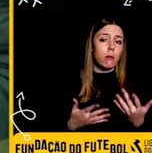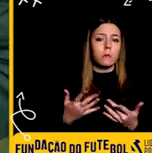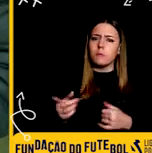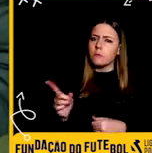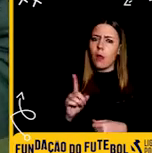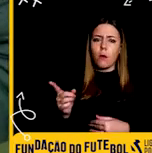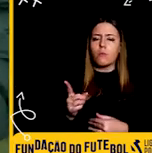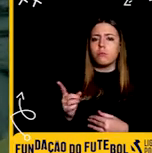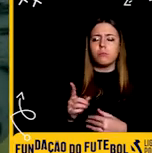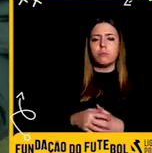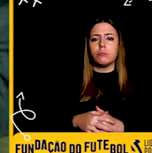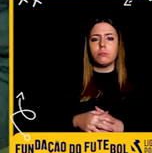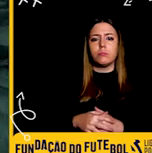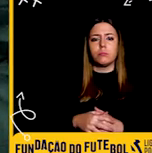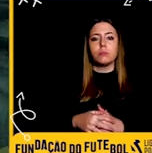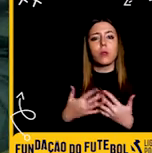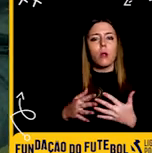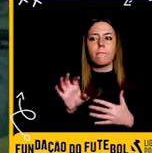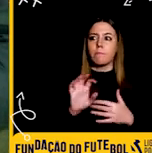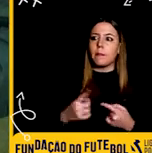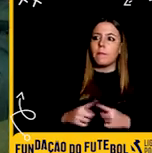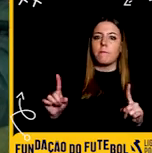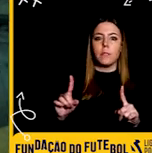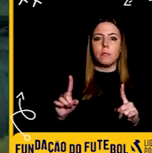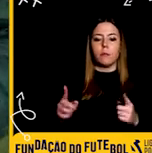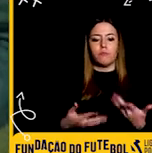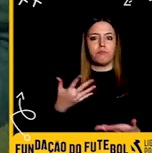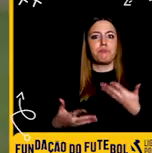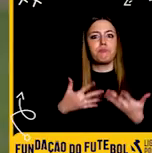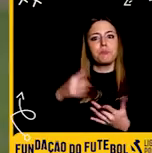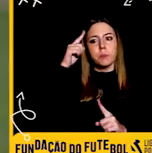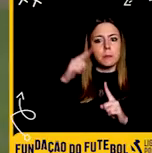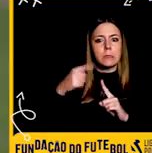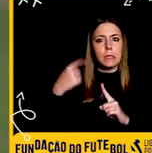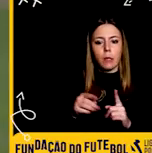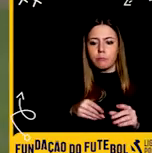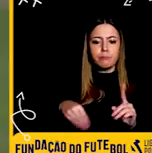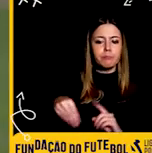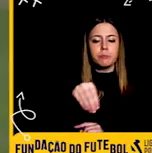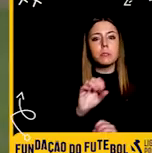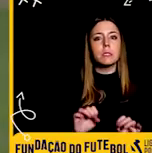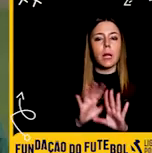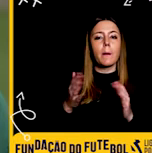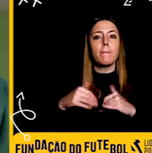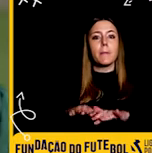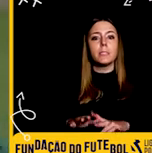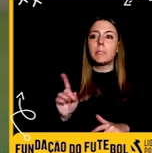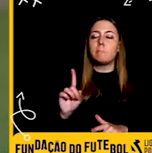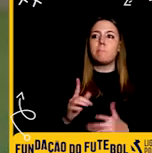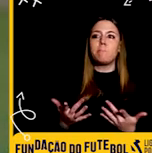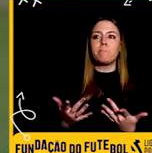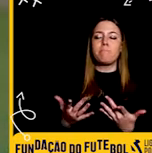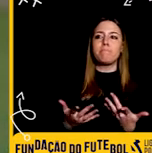jogo a sair de trás, construtivo, com objetividade, claro, mas não